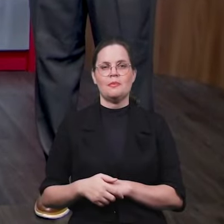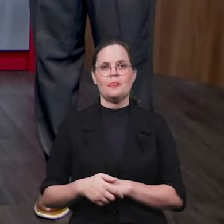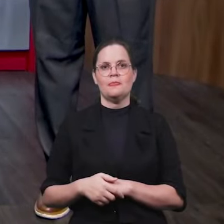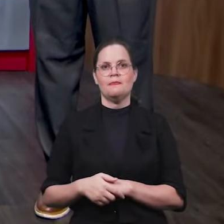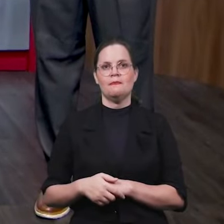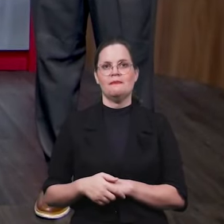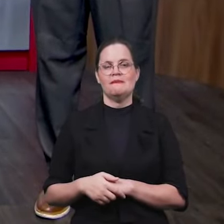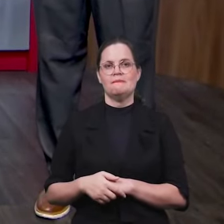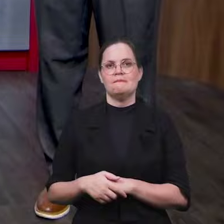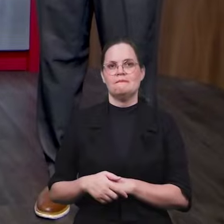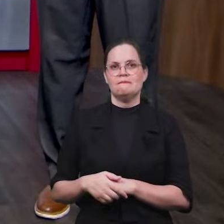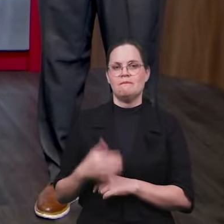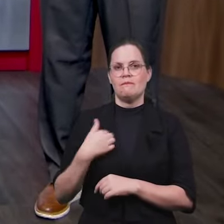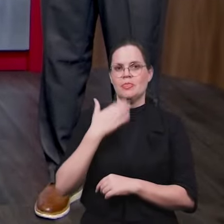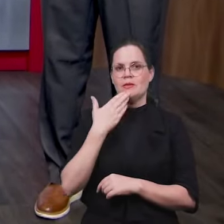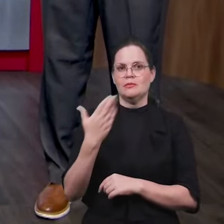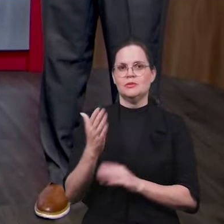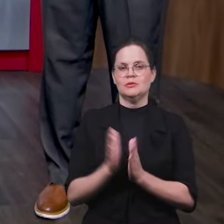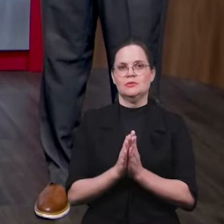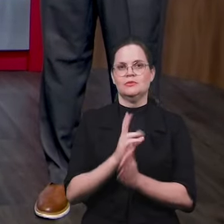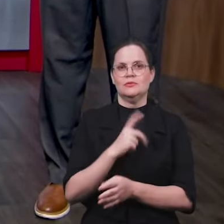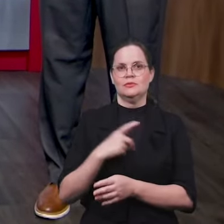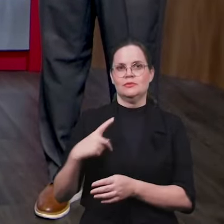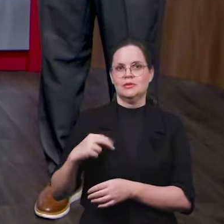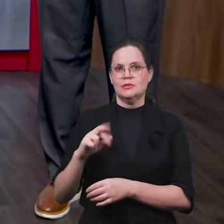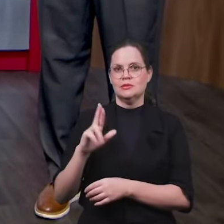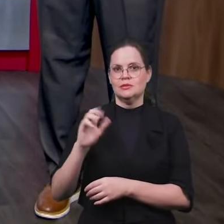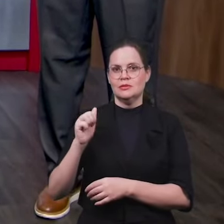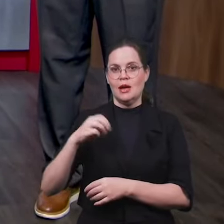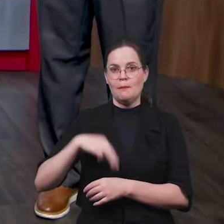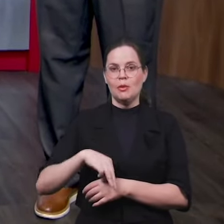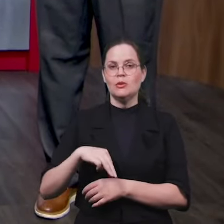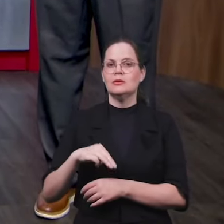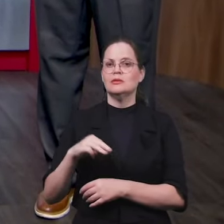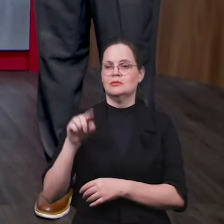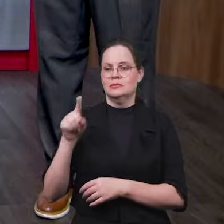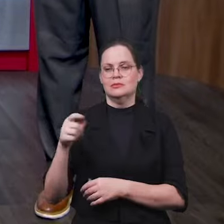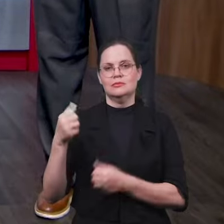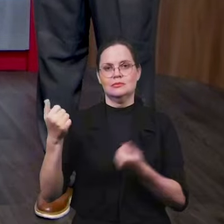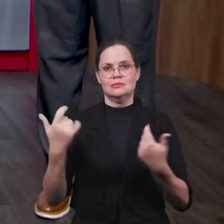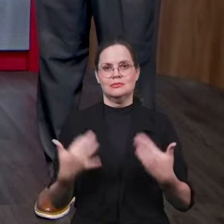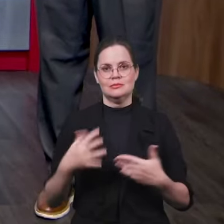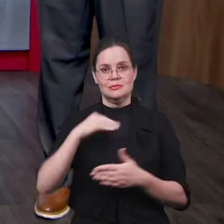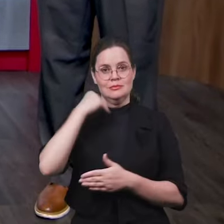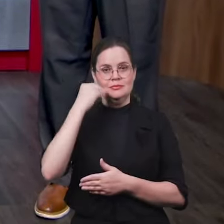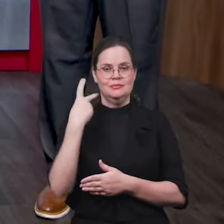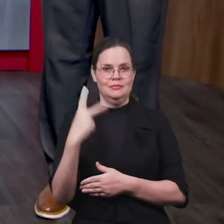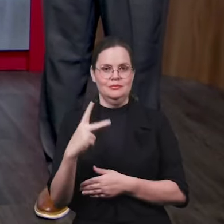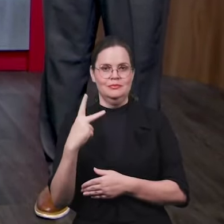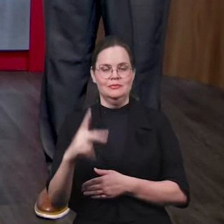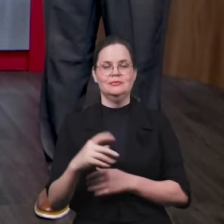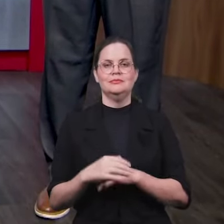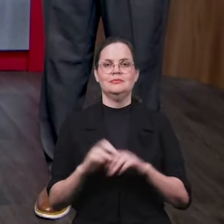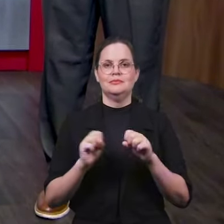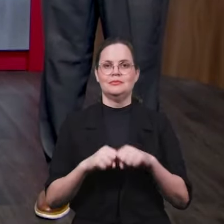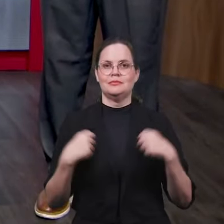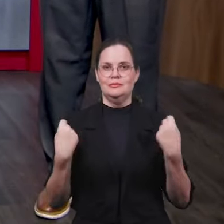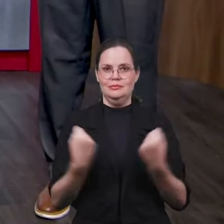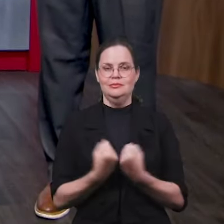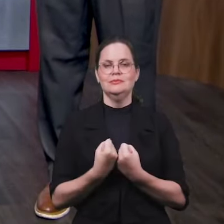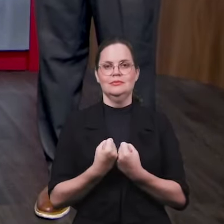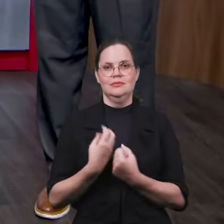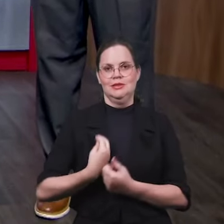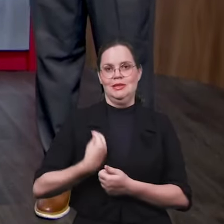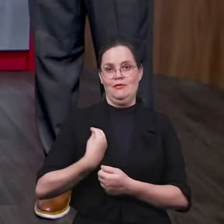sobre a nossa experiência. Eu gostaria que o pastor Ramon falasse um pouco desta experiência do